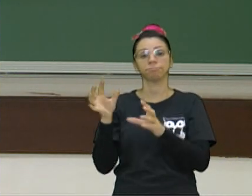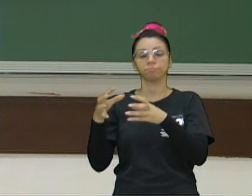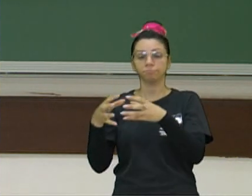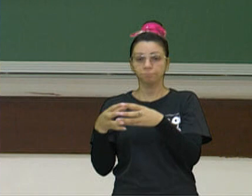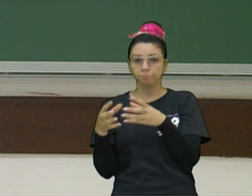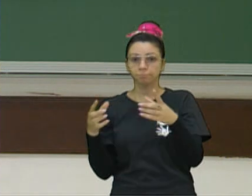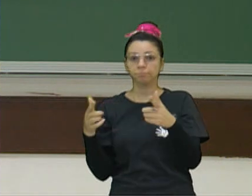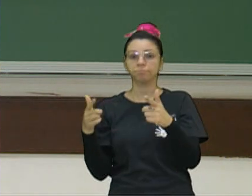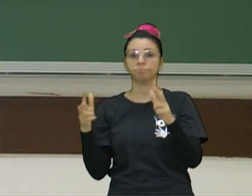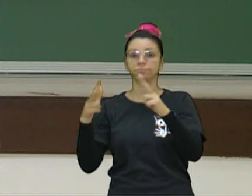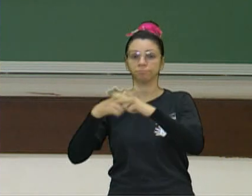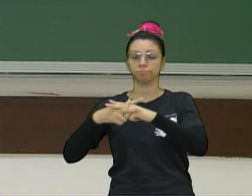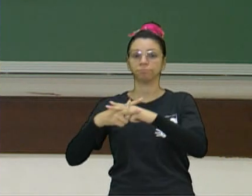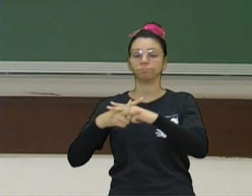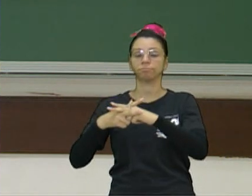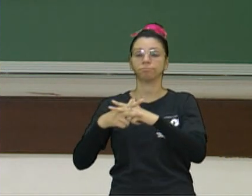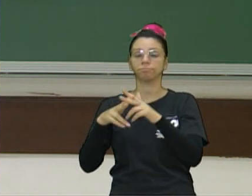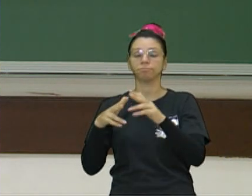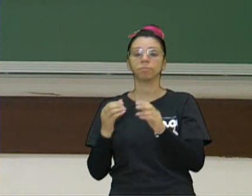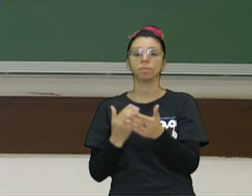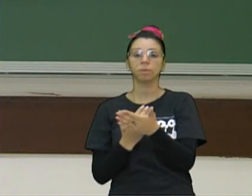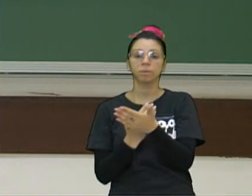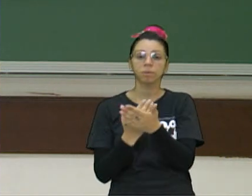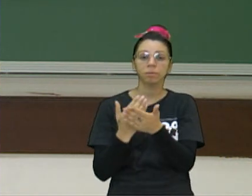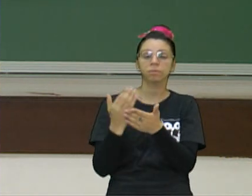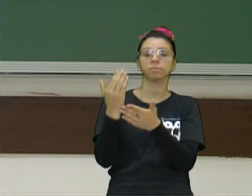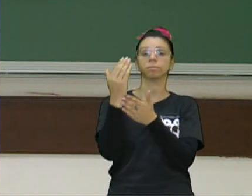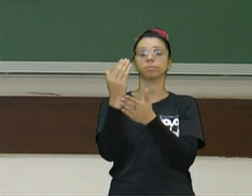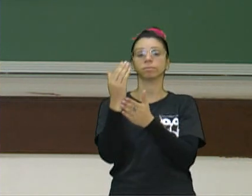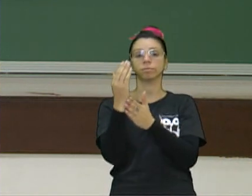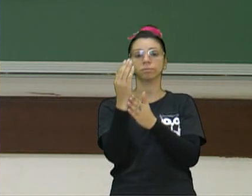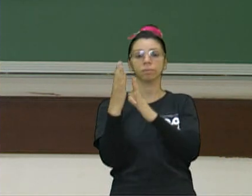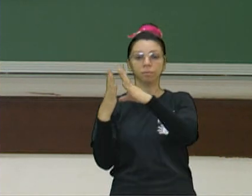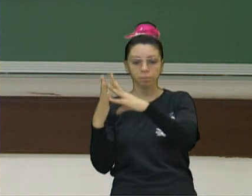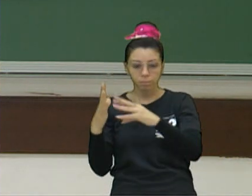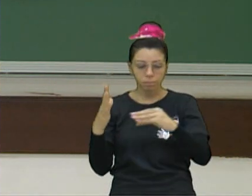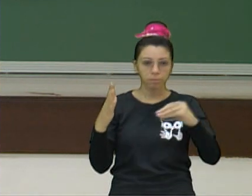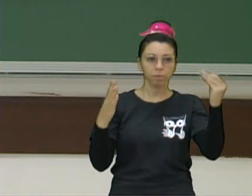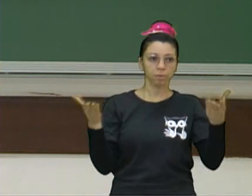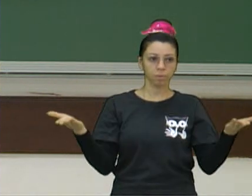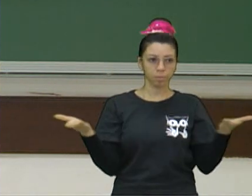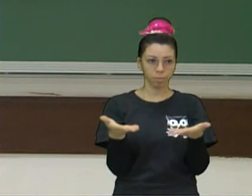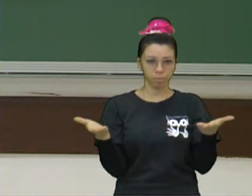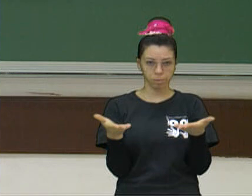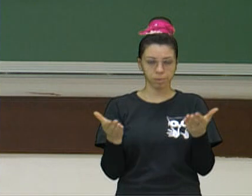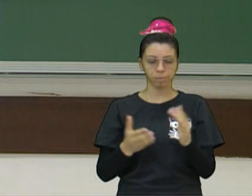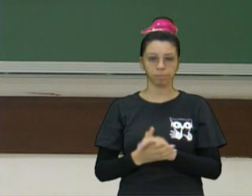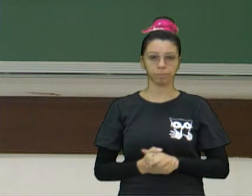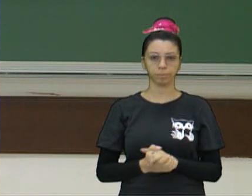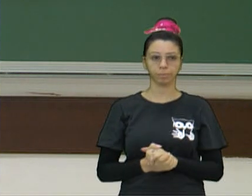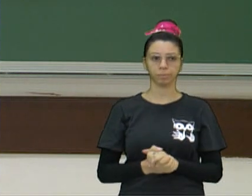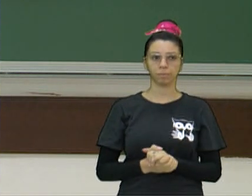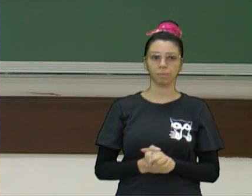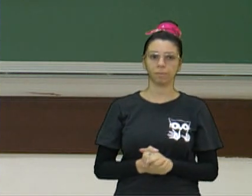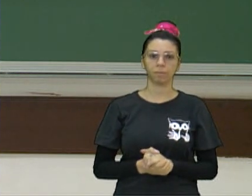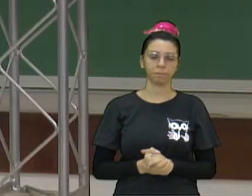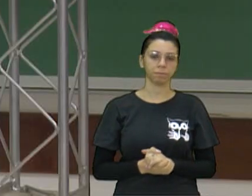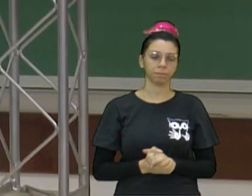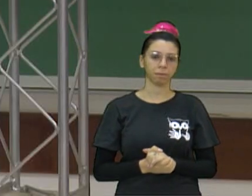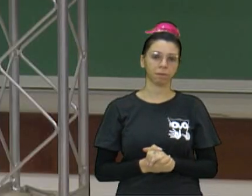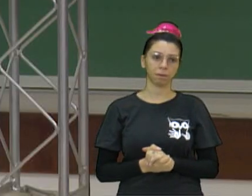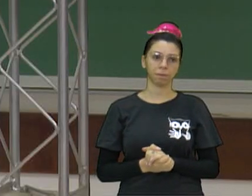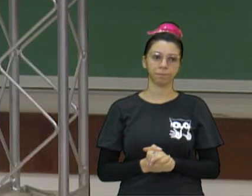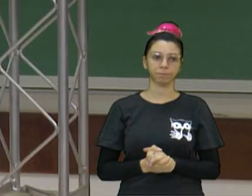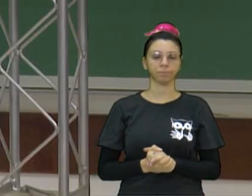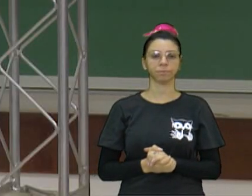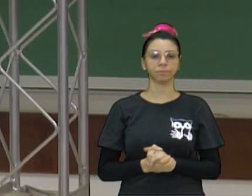pelos guerreiros do reino Silla, que deu origem ao Taekwondo que nós conhecemos hoje. Devido à